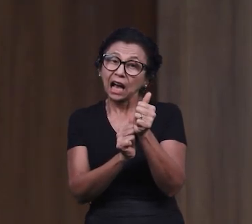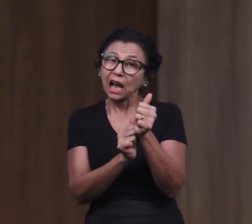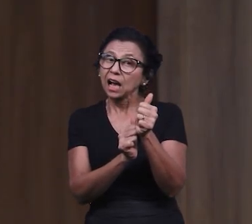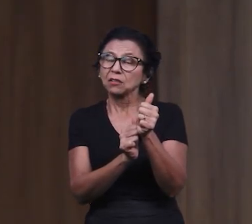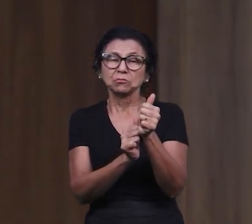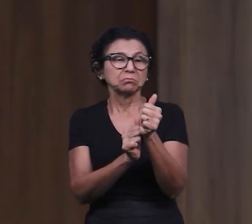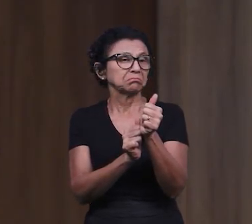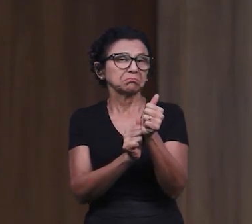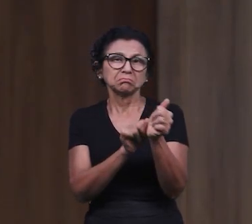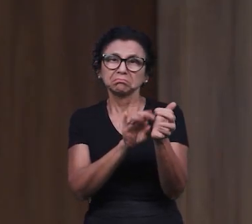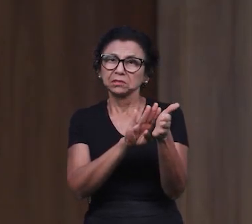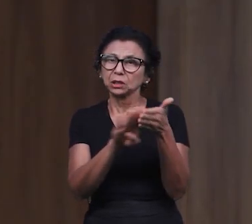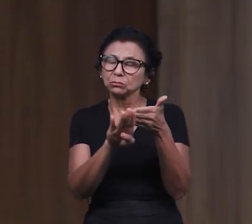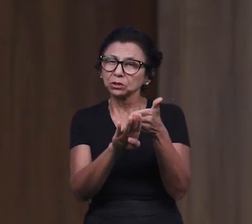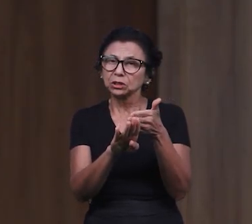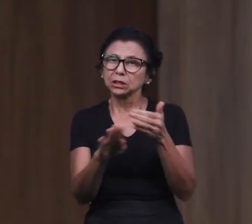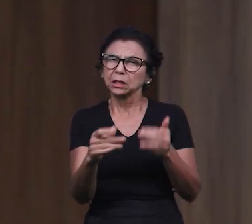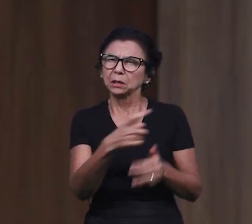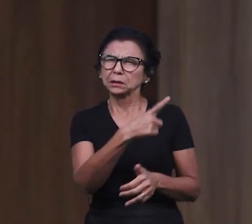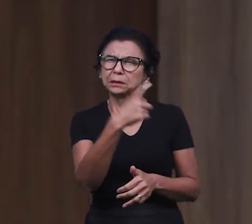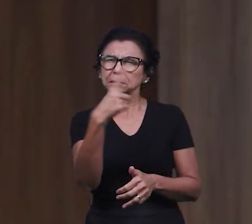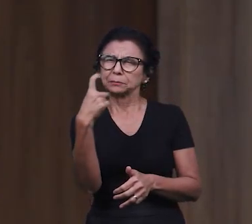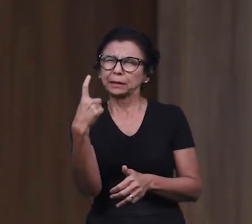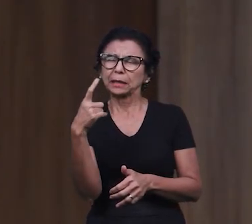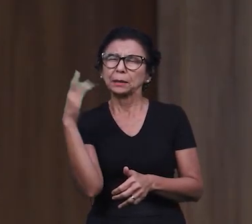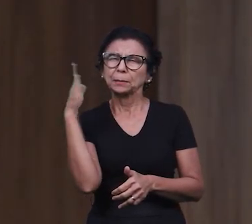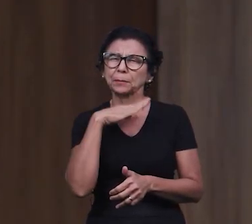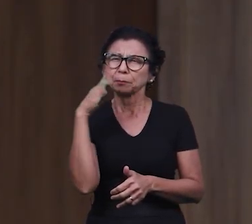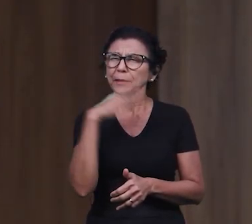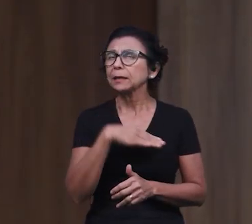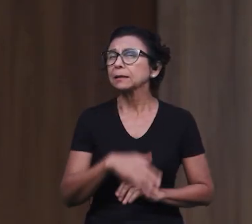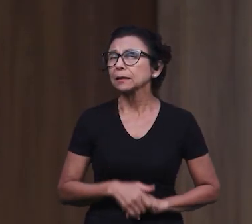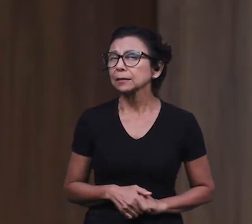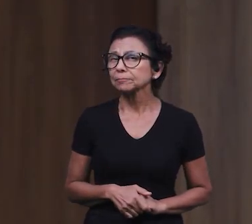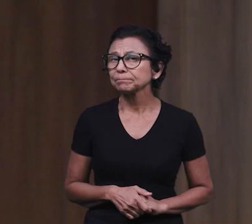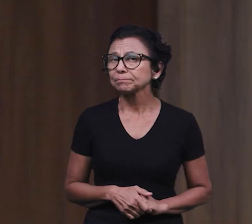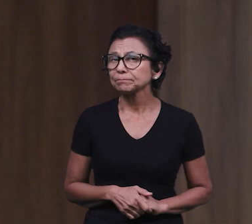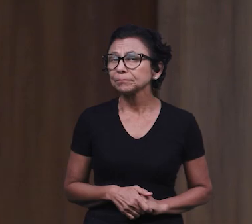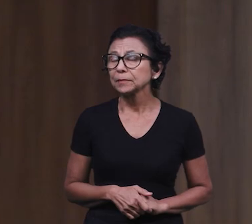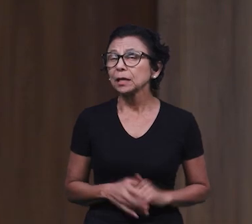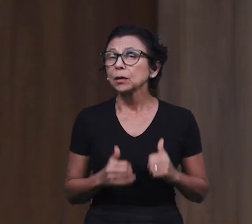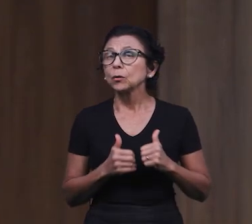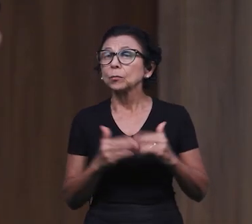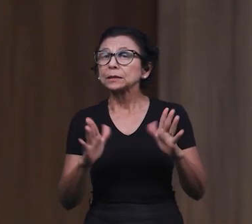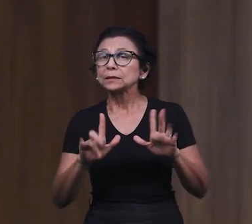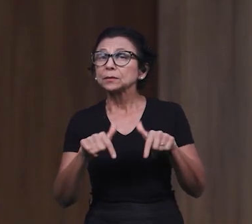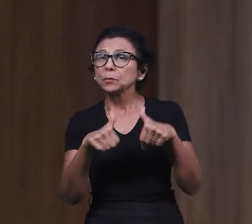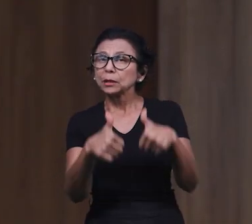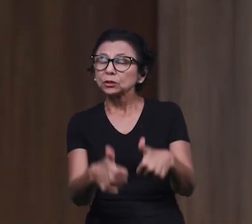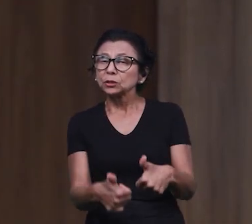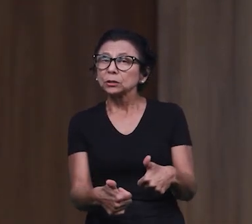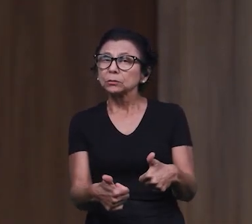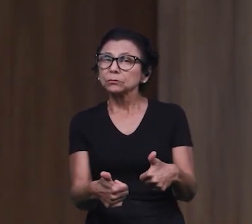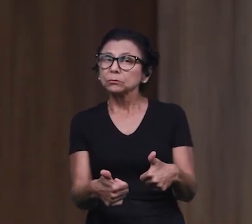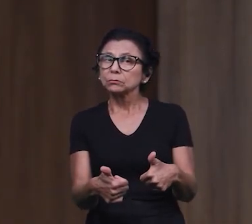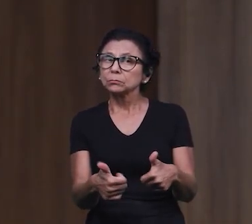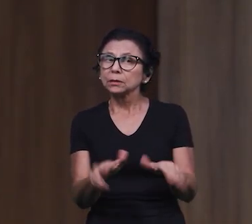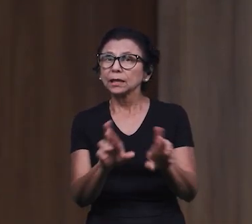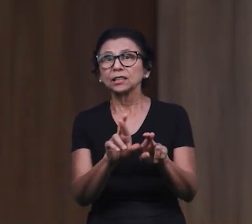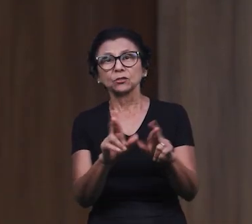princípio ativo do spray de pimenta, é porque o princípio ativo não é semelhante.